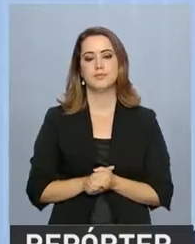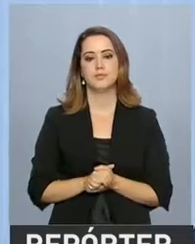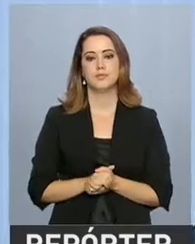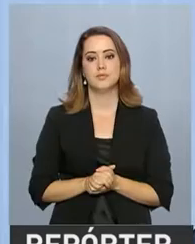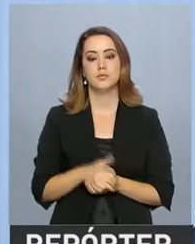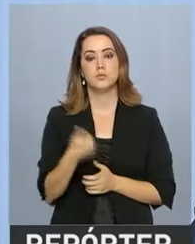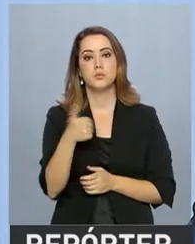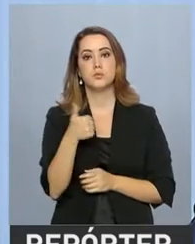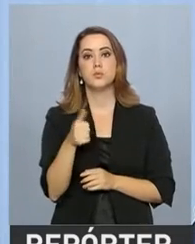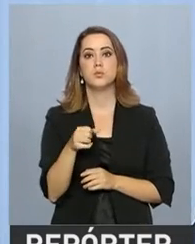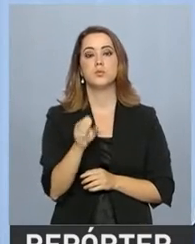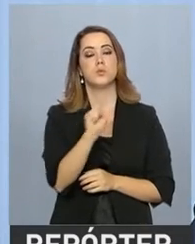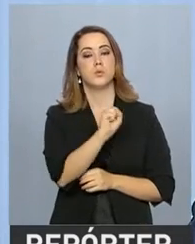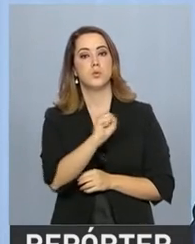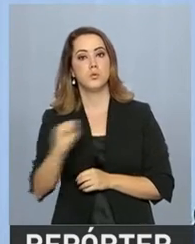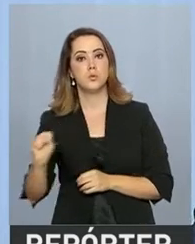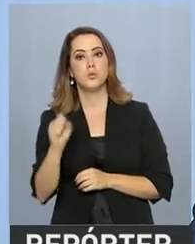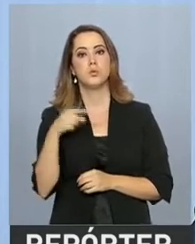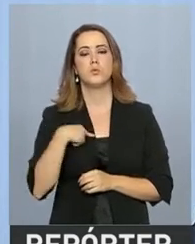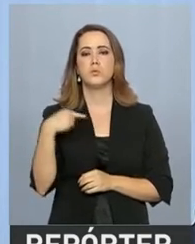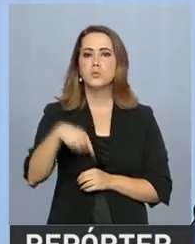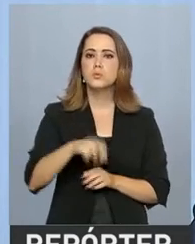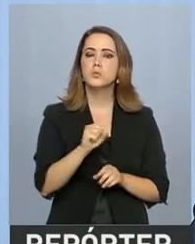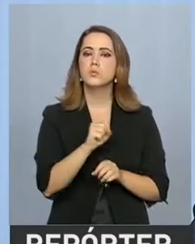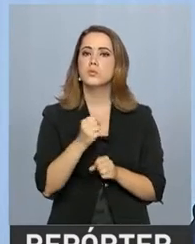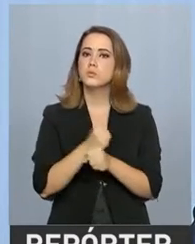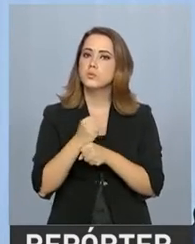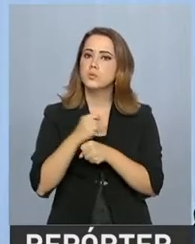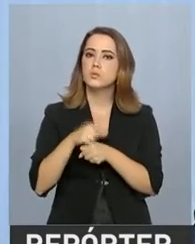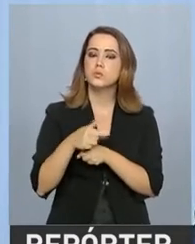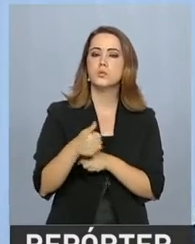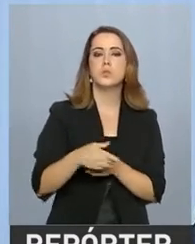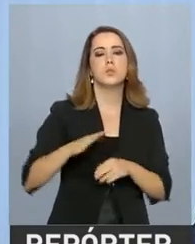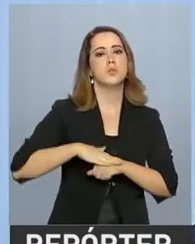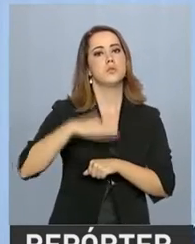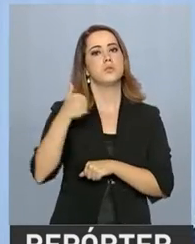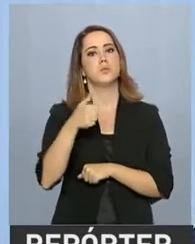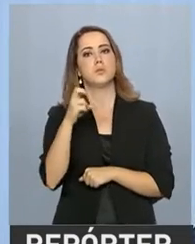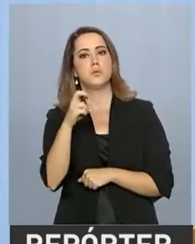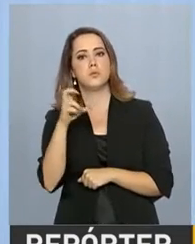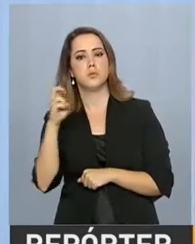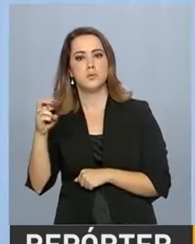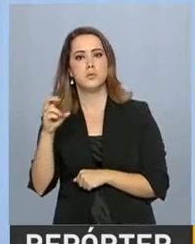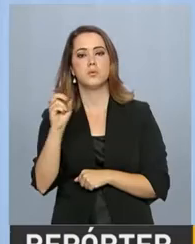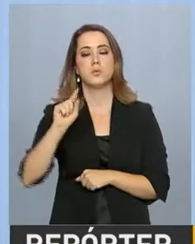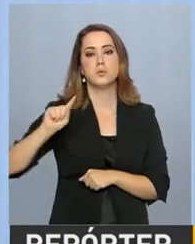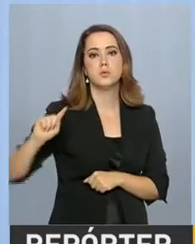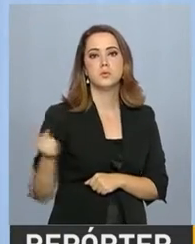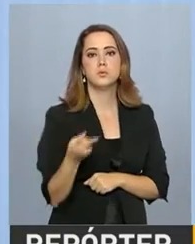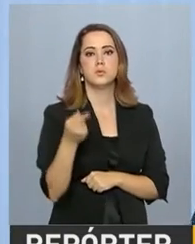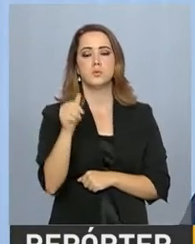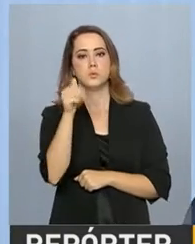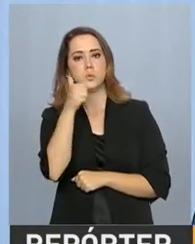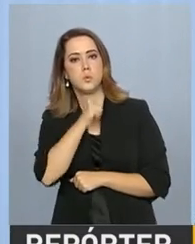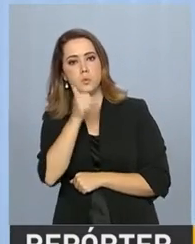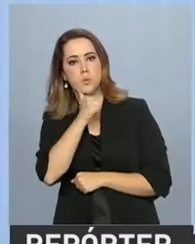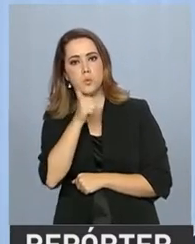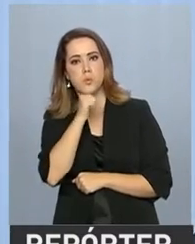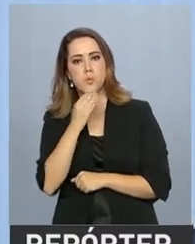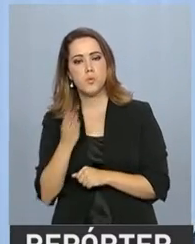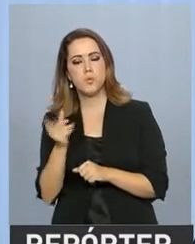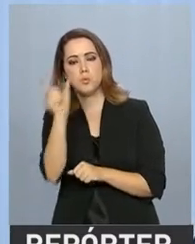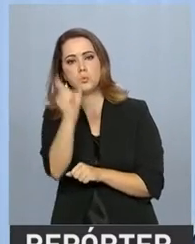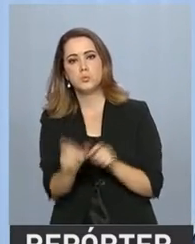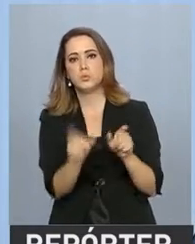No primeiro semestre deste ano, o Ligue 180 realizou mais de 555 mil atendimentos à mulher,